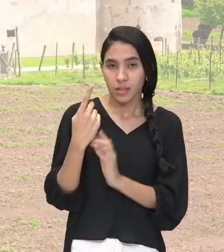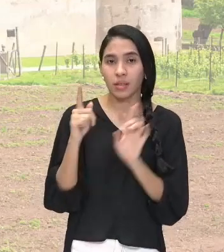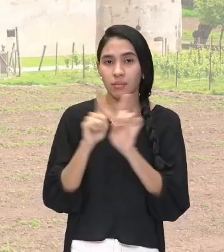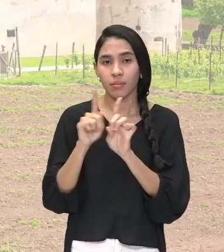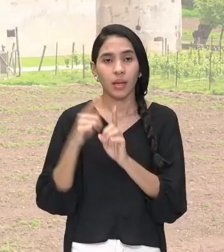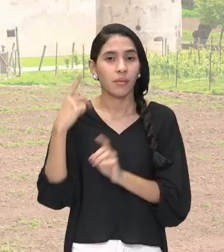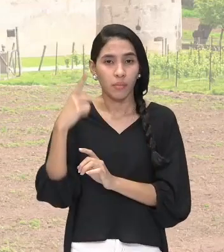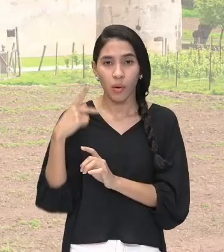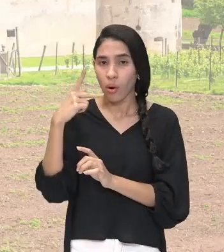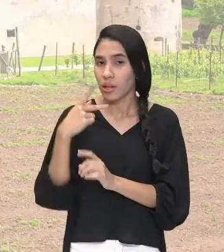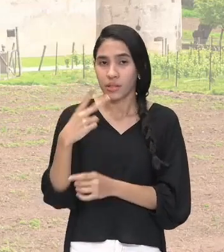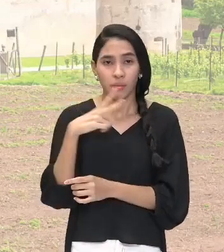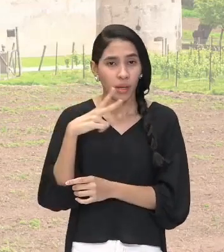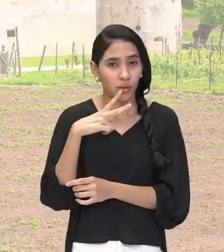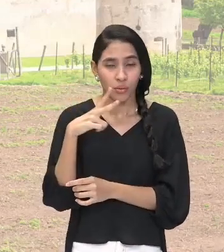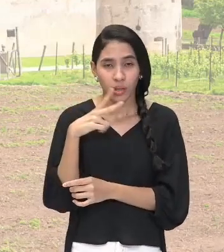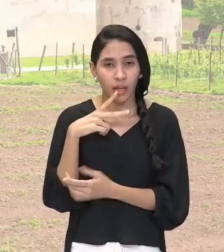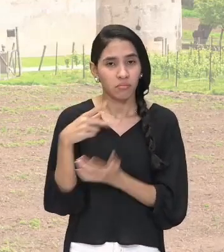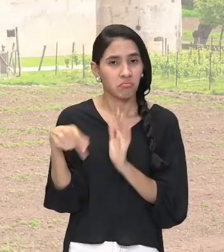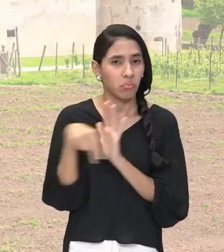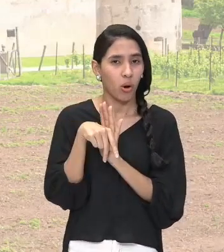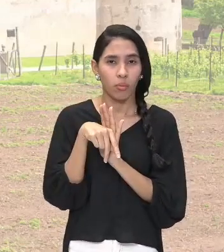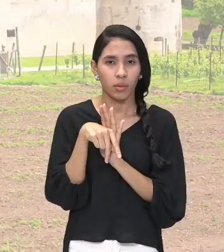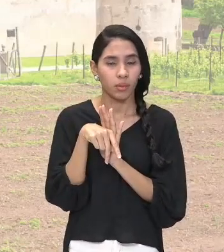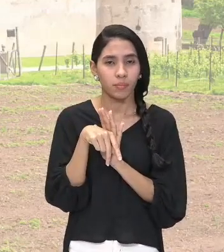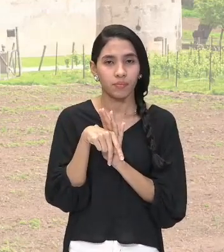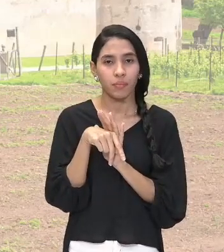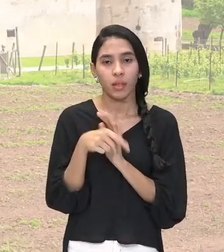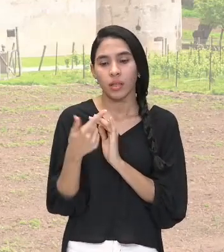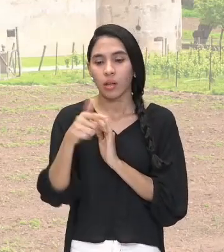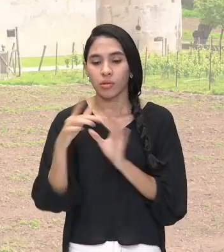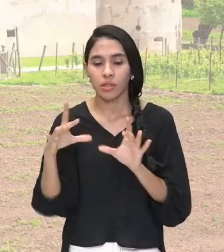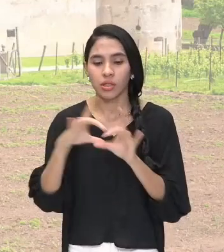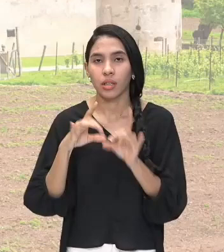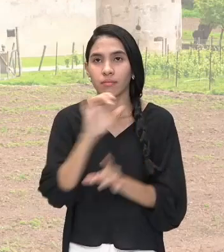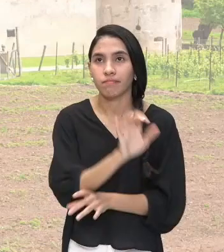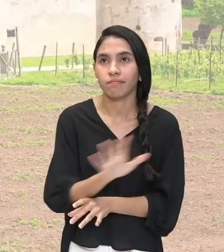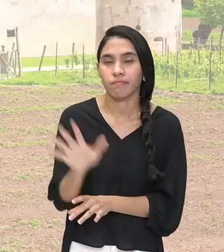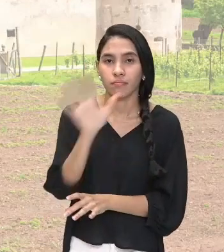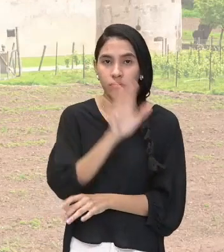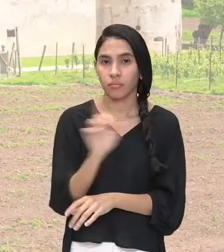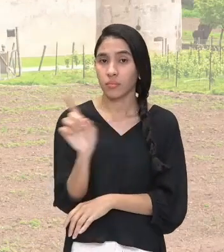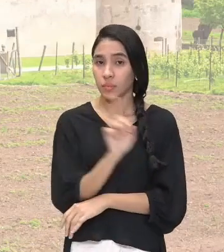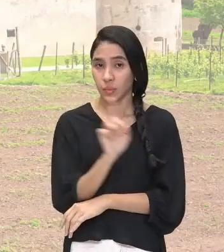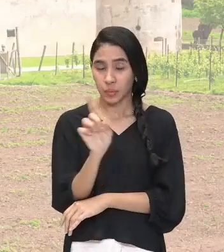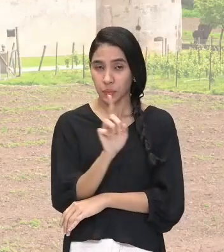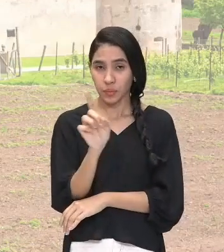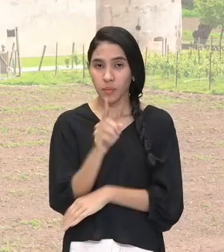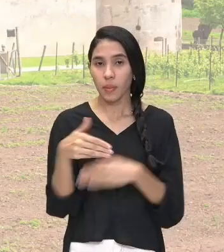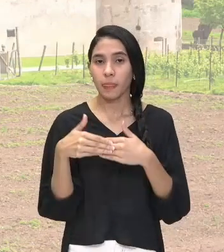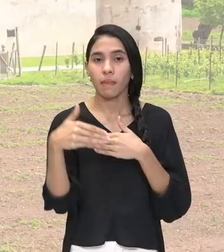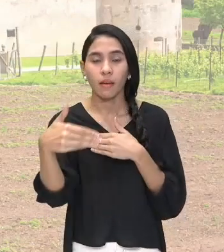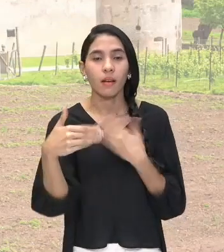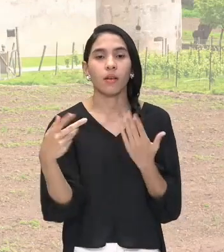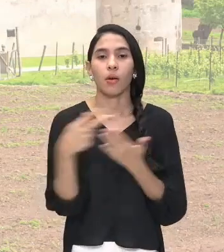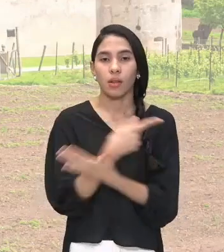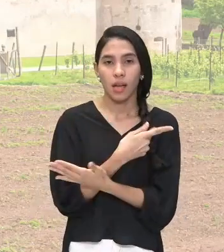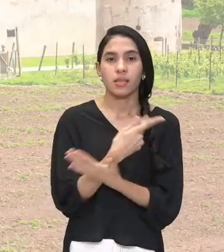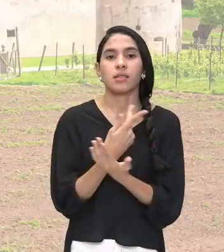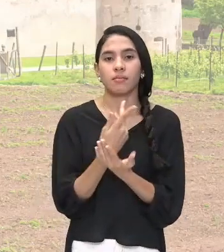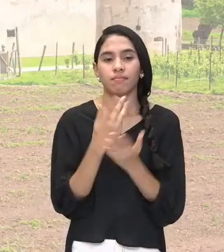política individualizada, não era nacionalizada. E a partir do momento em que ocorre